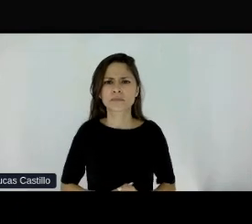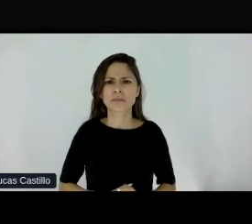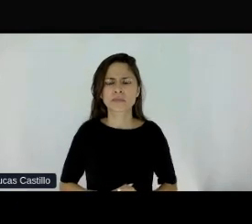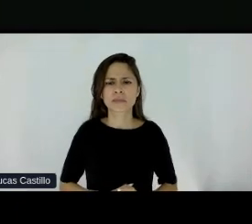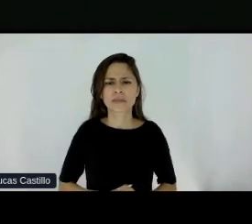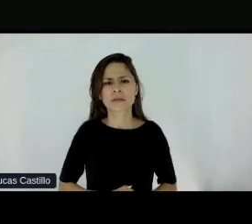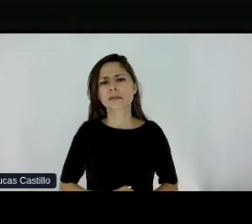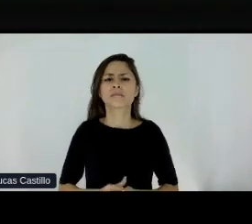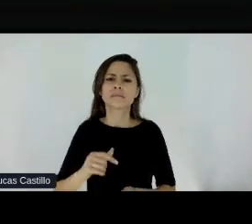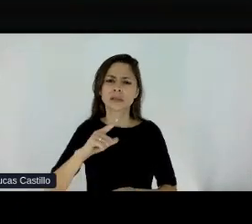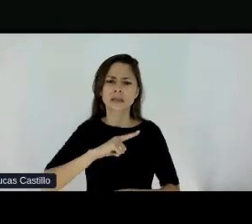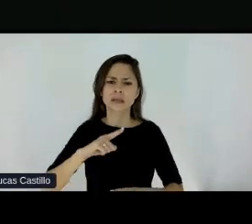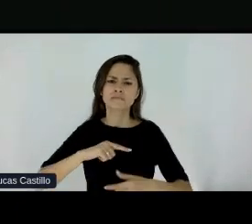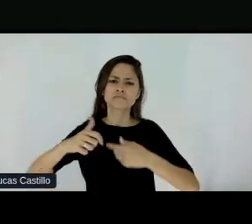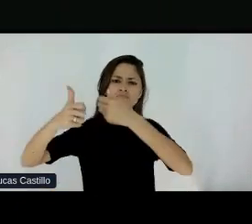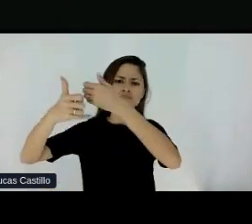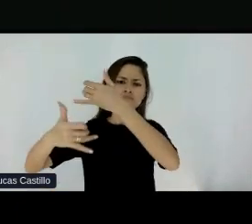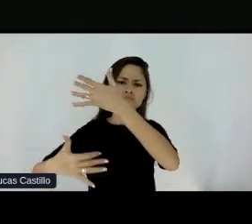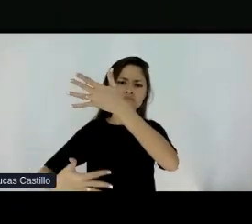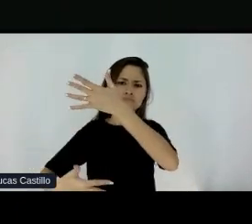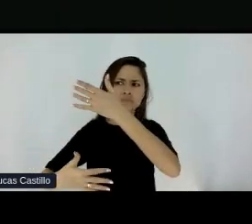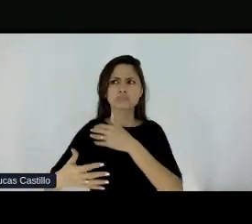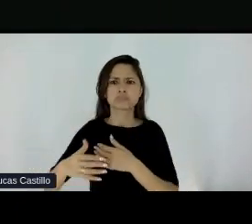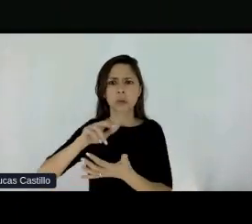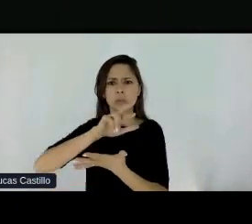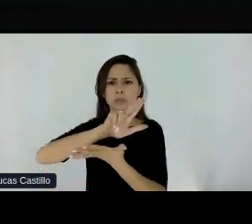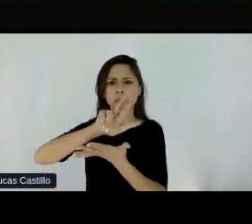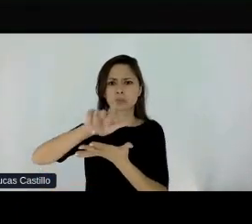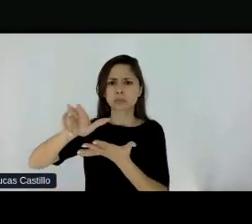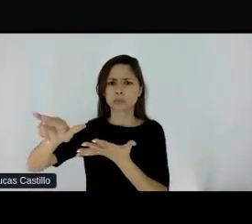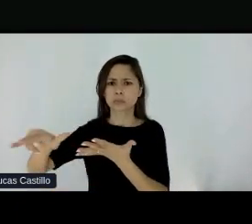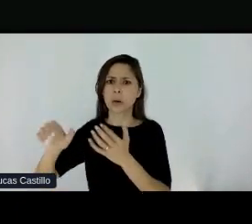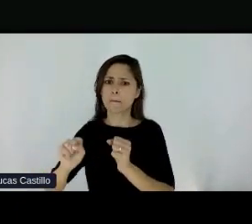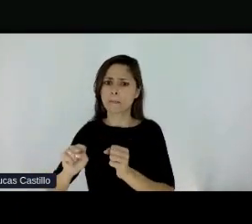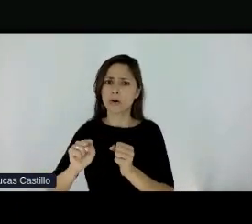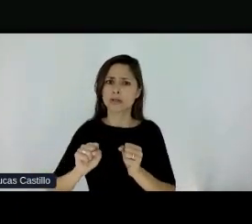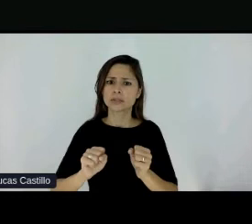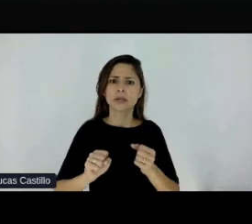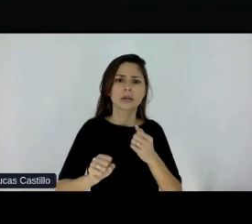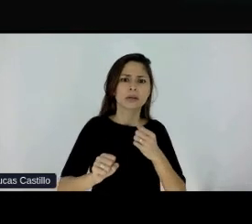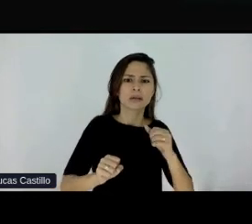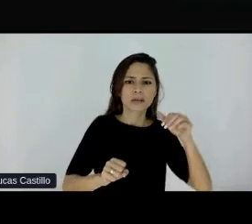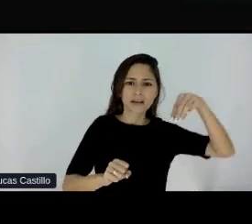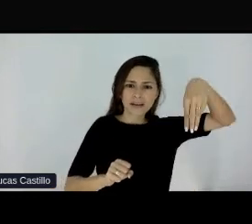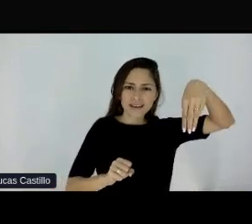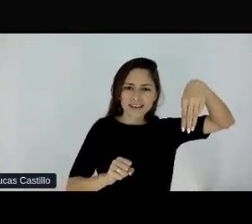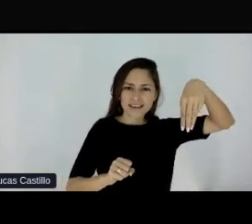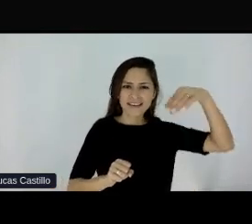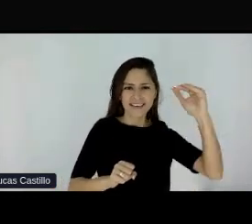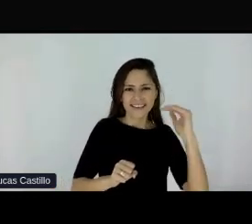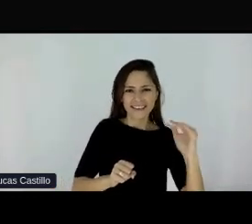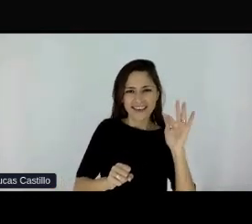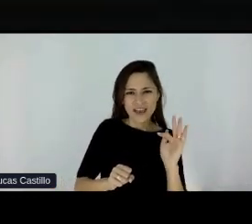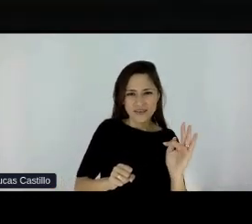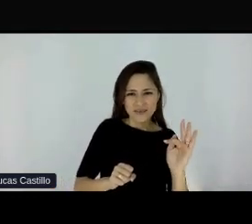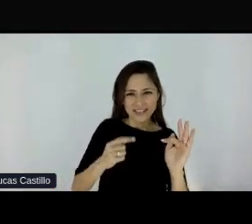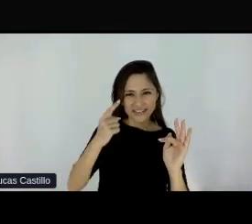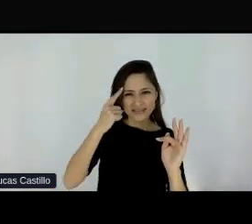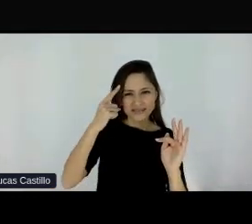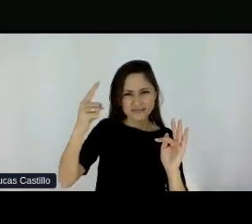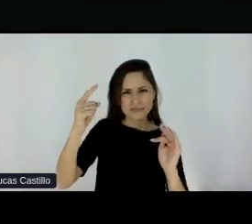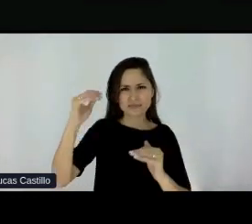Eu trouxe aqui, né, algumas realidades que podem ter além do masculino e feminino, tá? Uma delas é